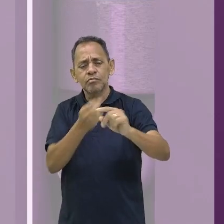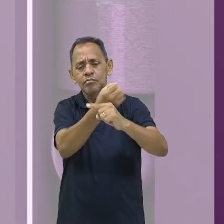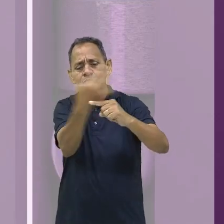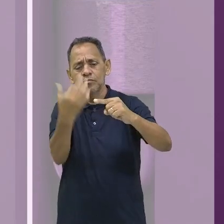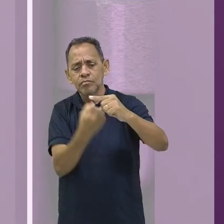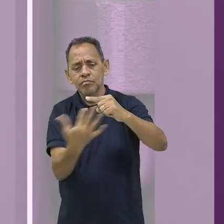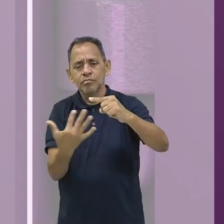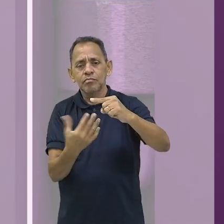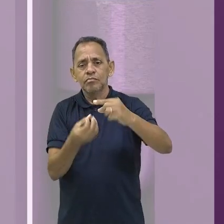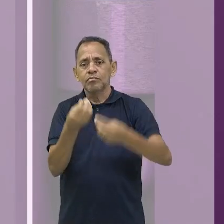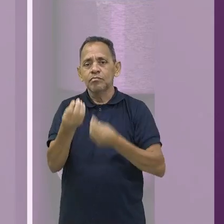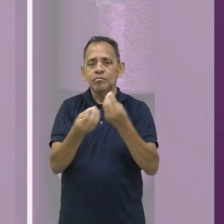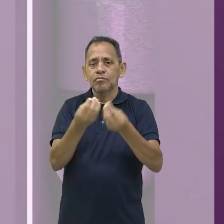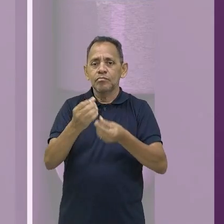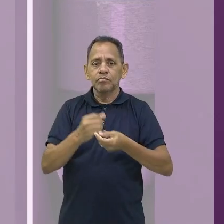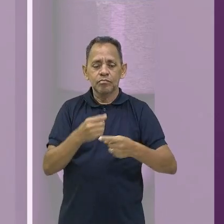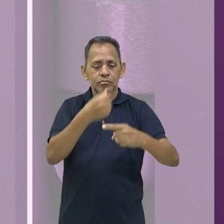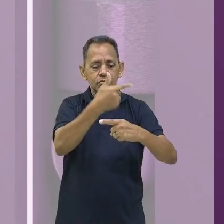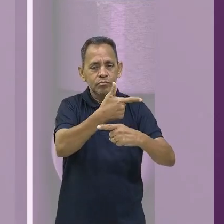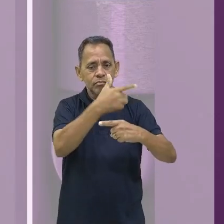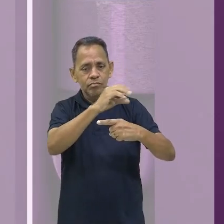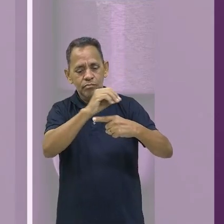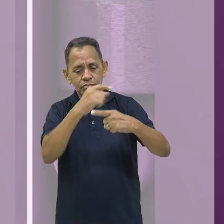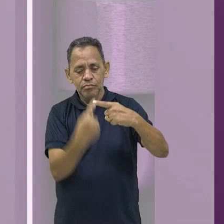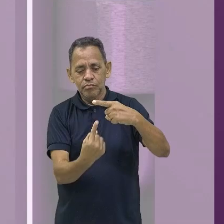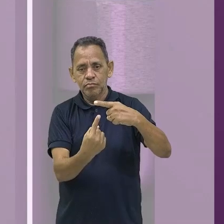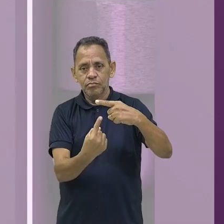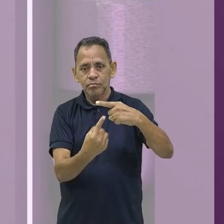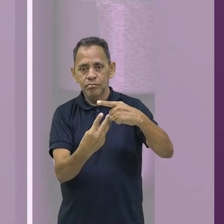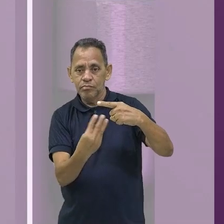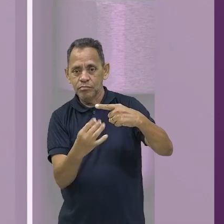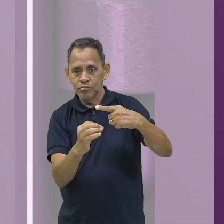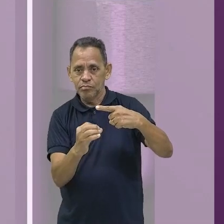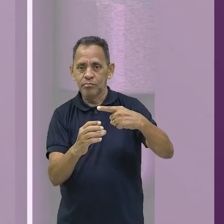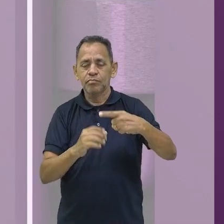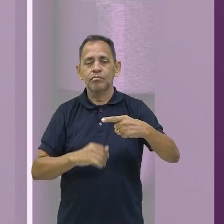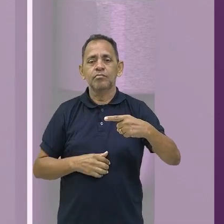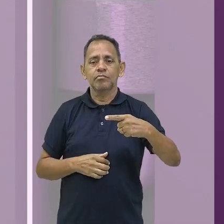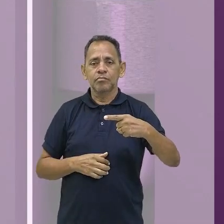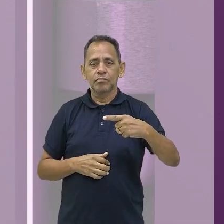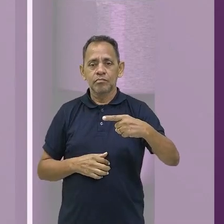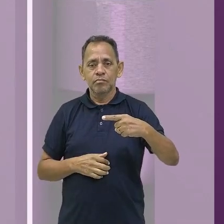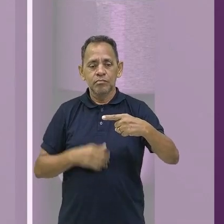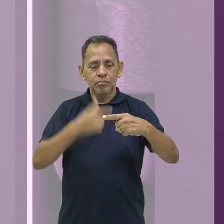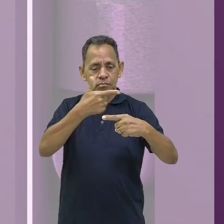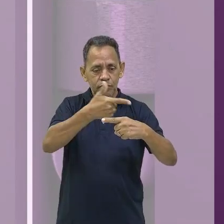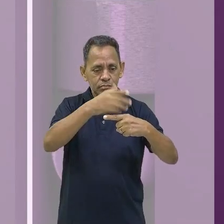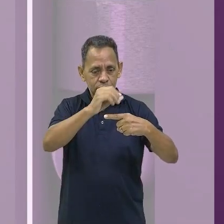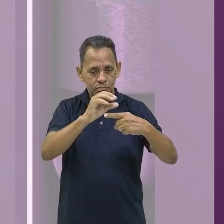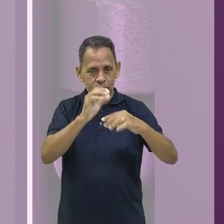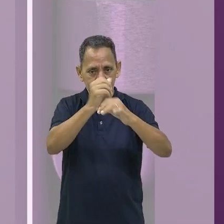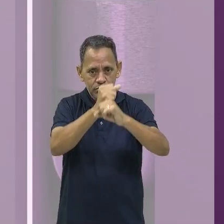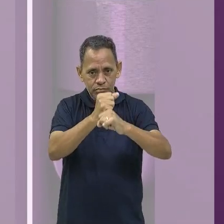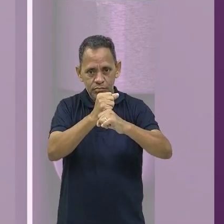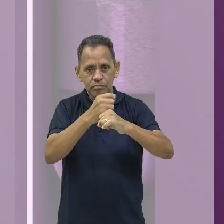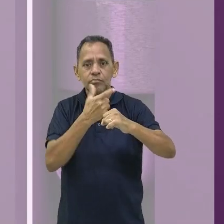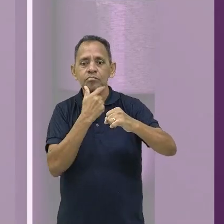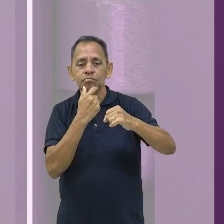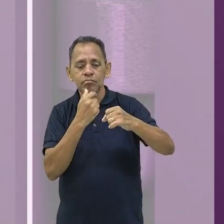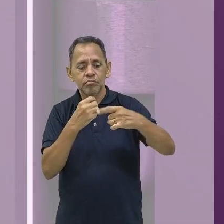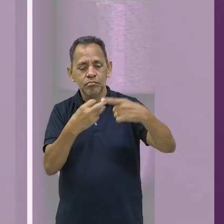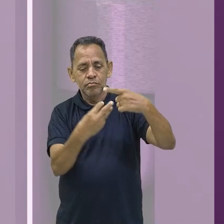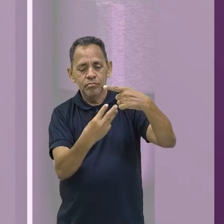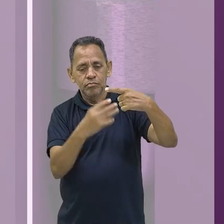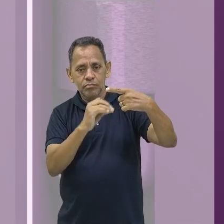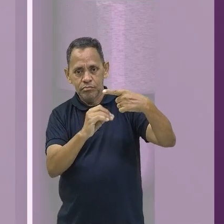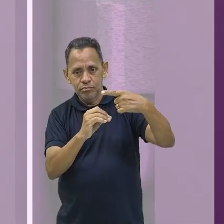Eu vou representar 20 sobre 30, tá? 20 é o total de meninos, 30 é